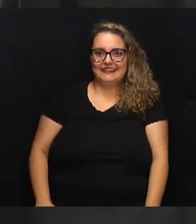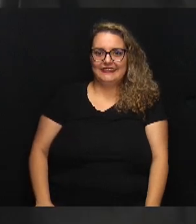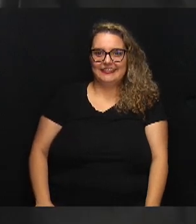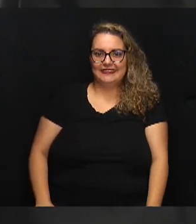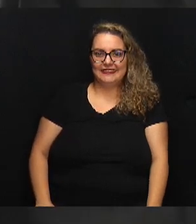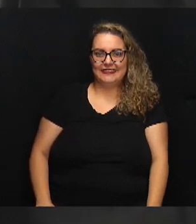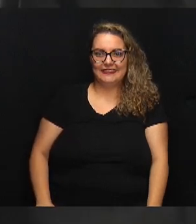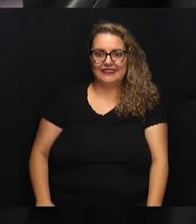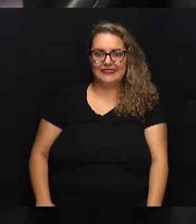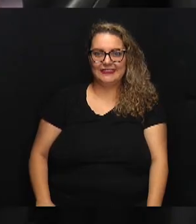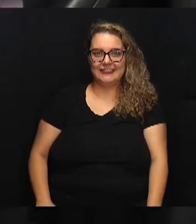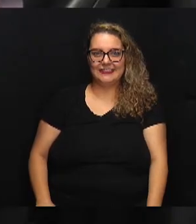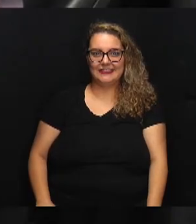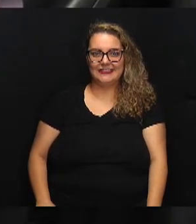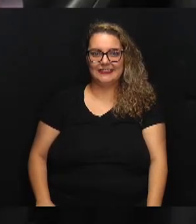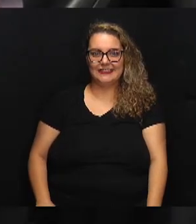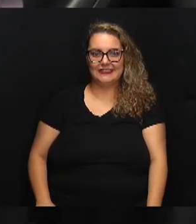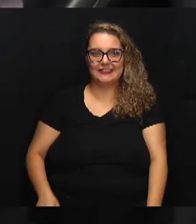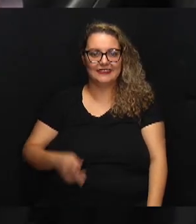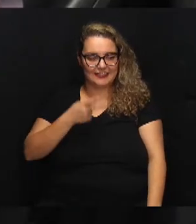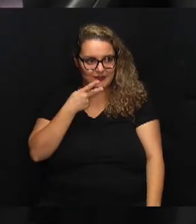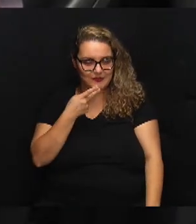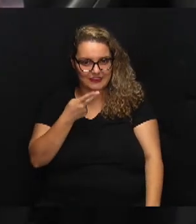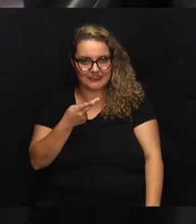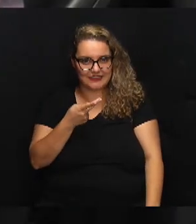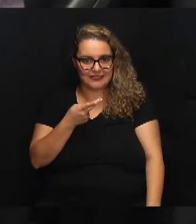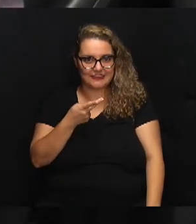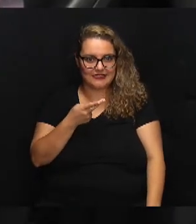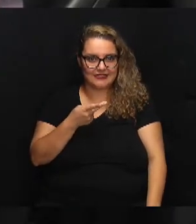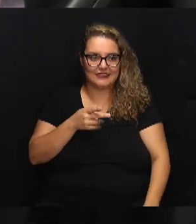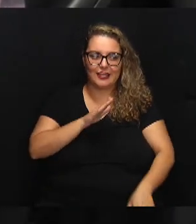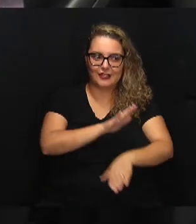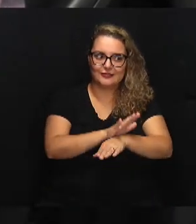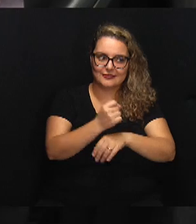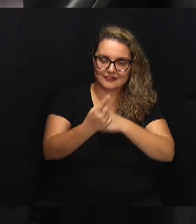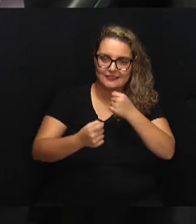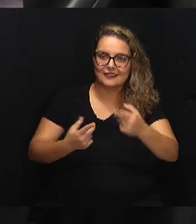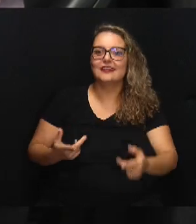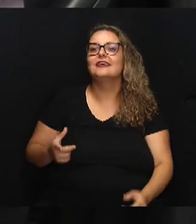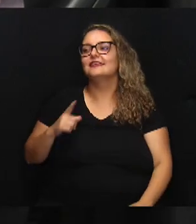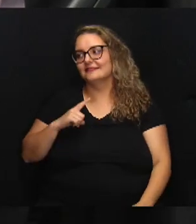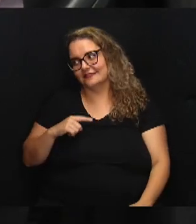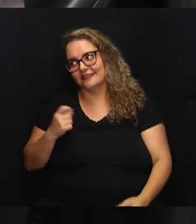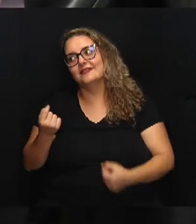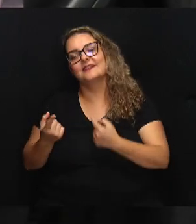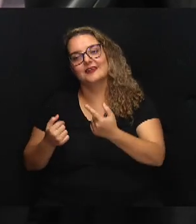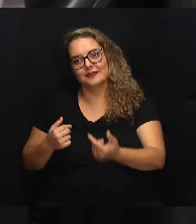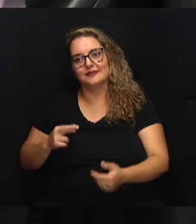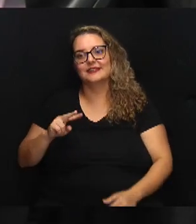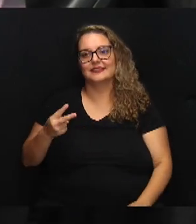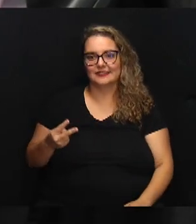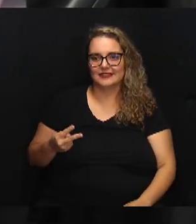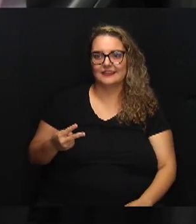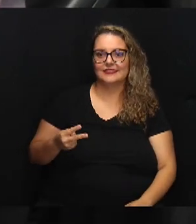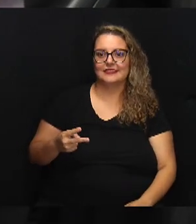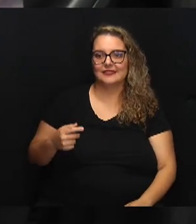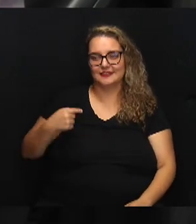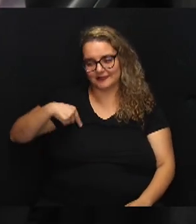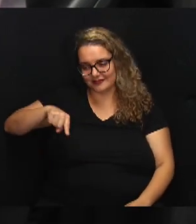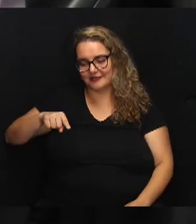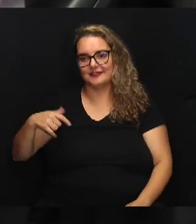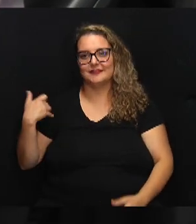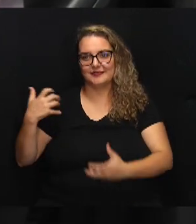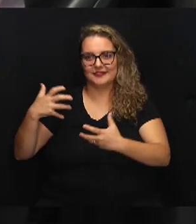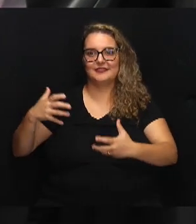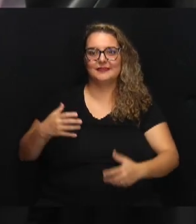E essa coisa de... Ele falou que você livrava ele de algumas. Não, teve algumas vezes que a gente ia lá com o meu irmão mais velho, né? E hoje ele